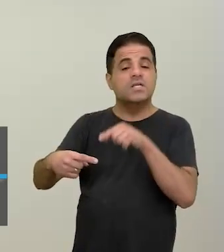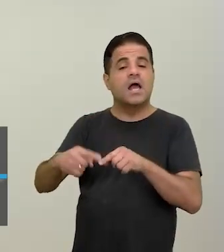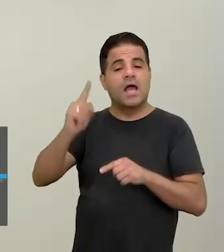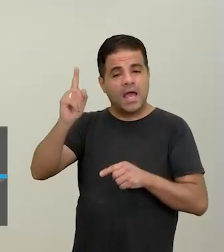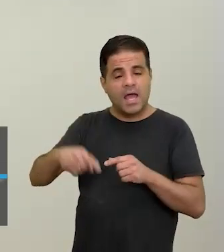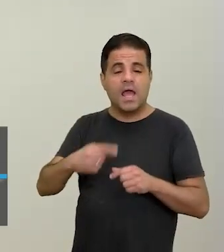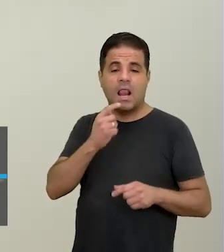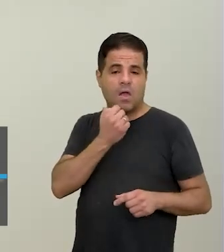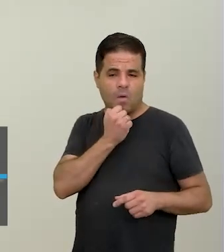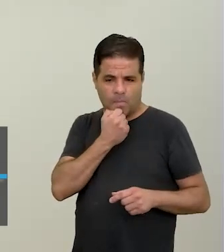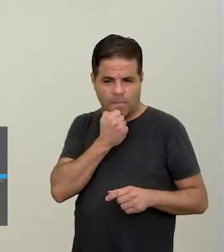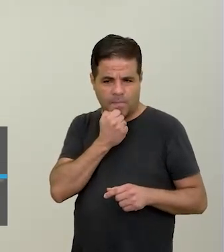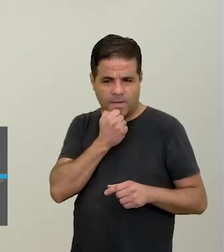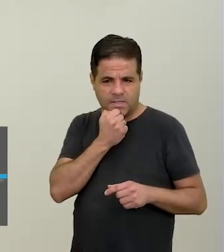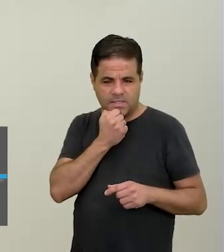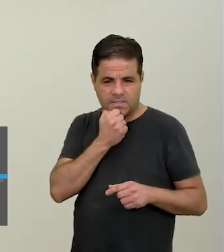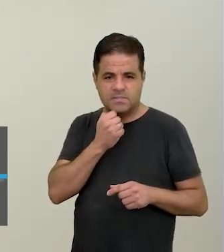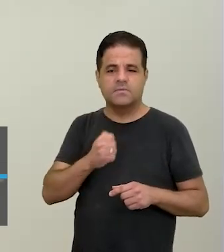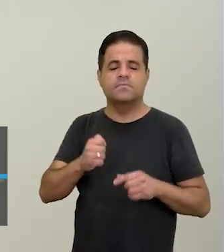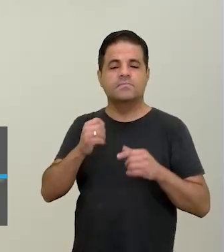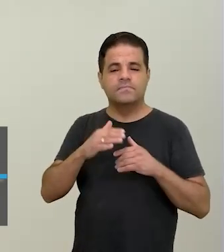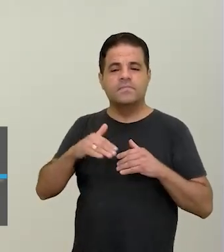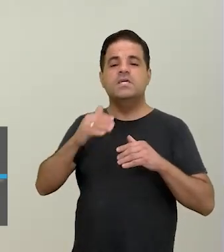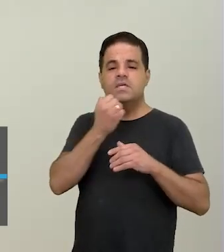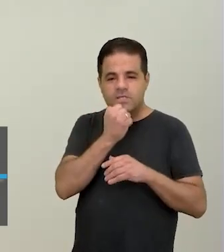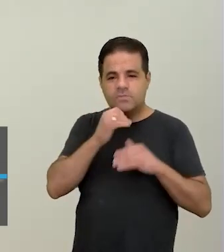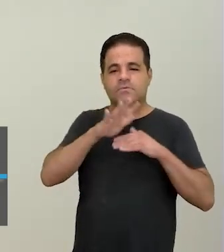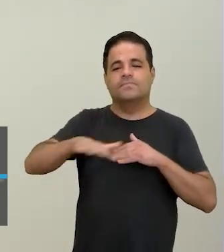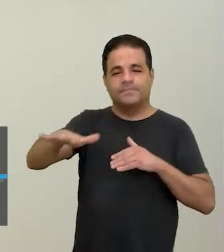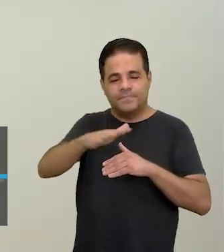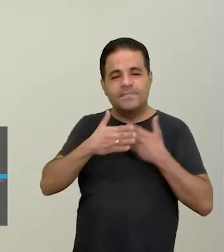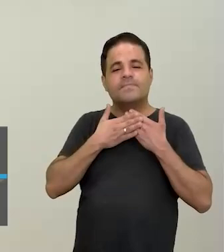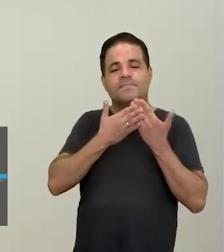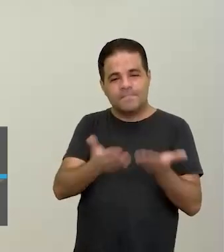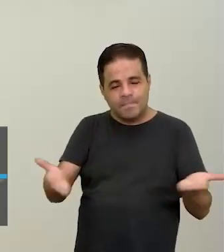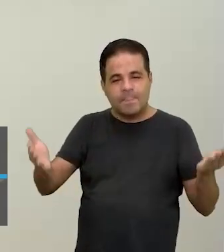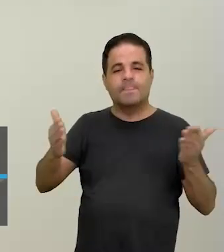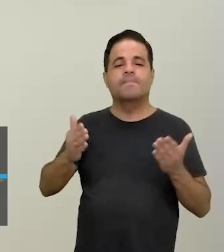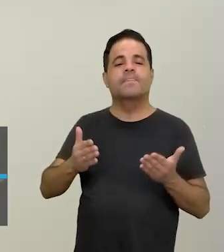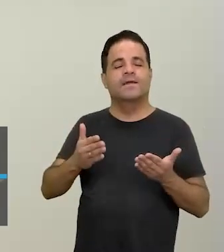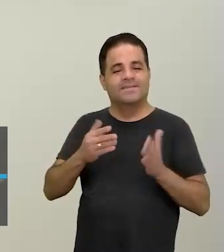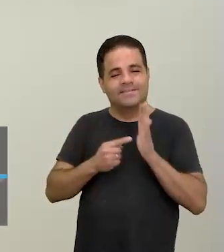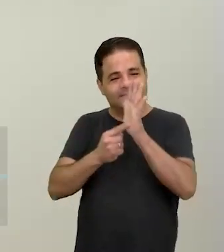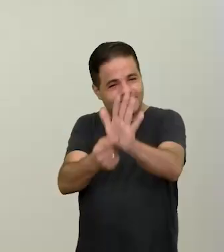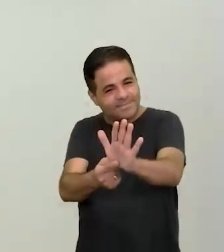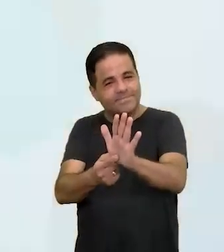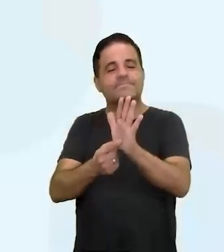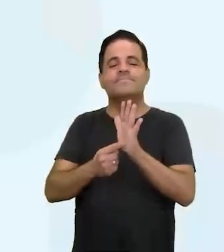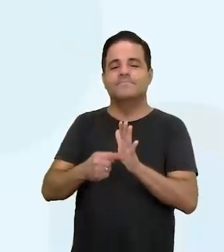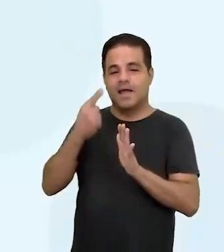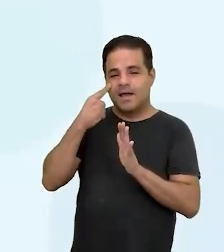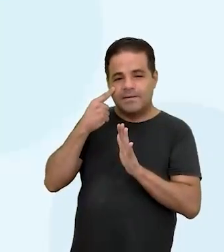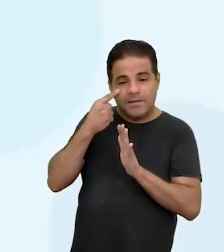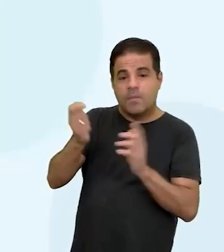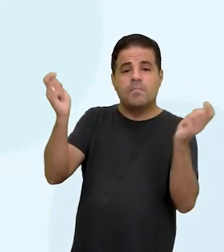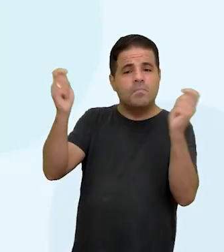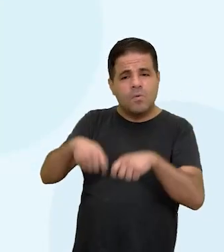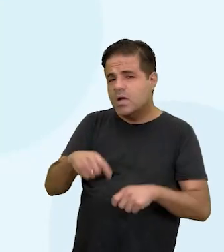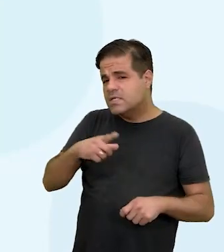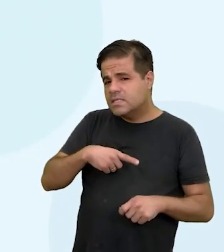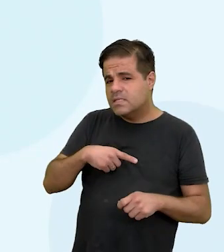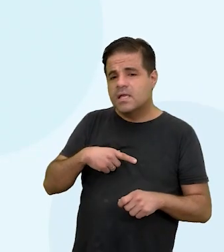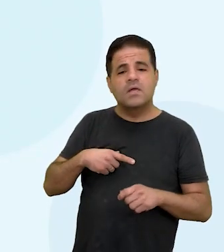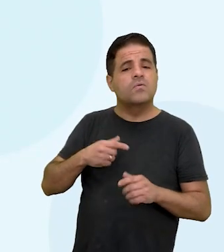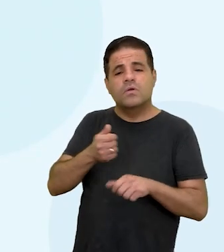política ela é uma ciência, significa que você pode estudá-la, né? Então, vai aparecer aí na tela que você pode ter